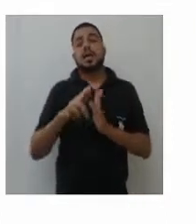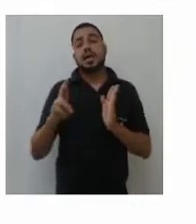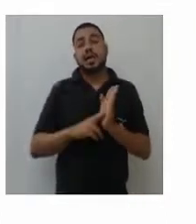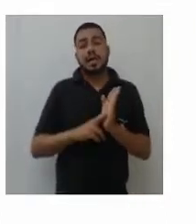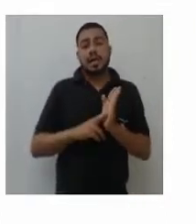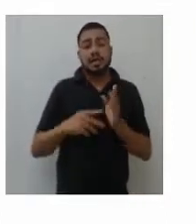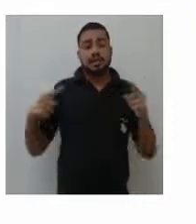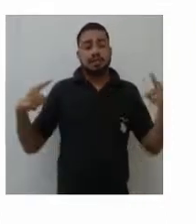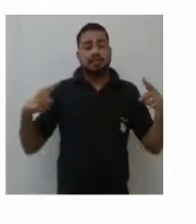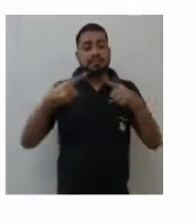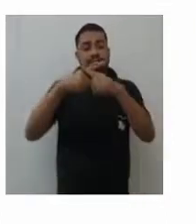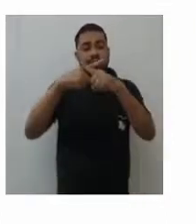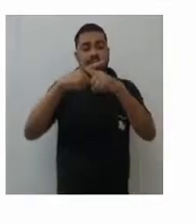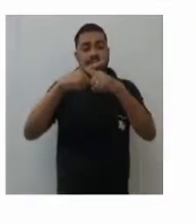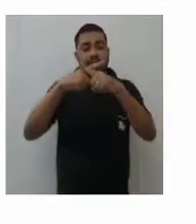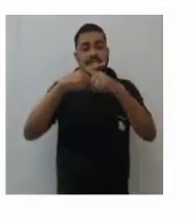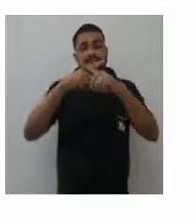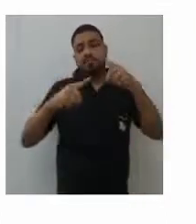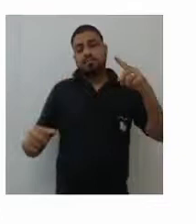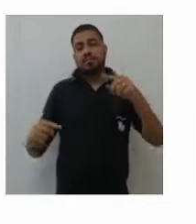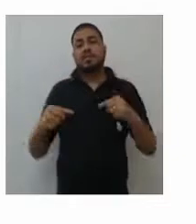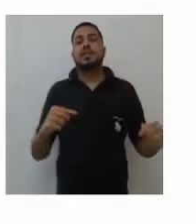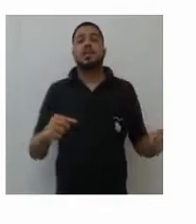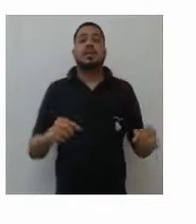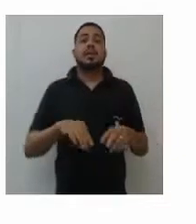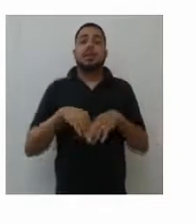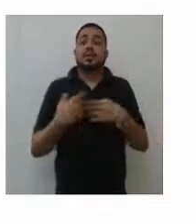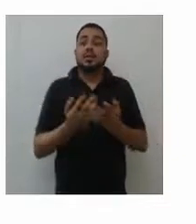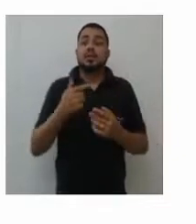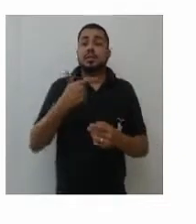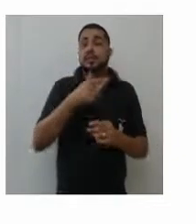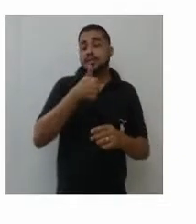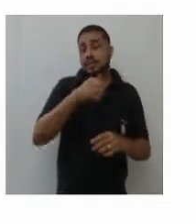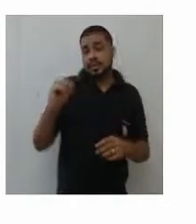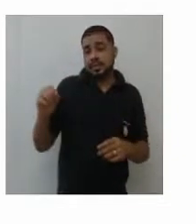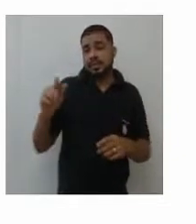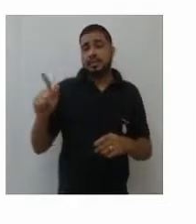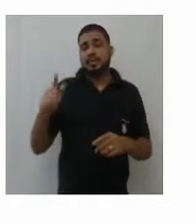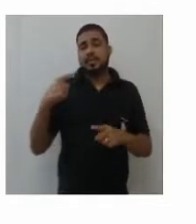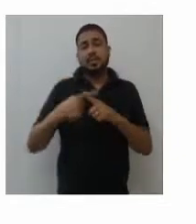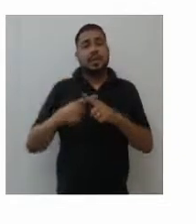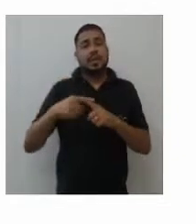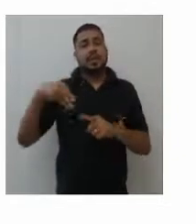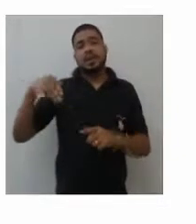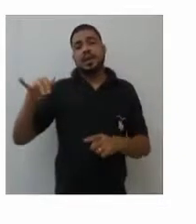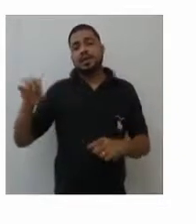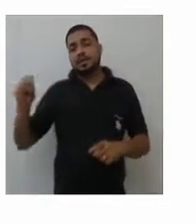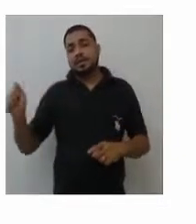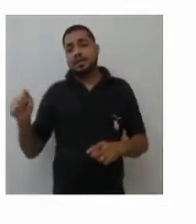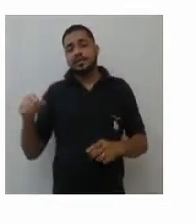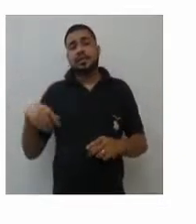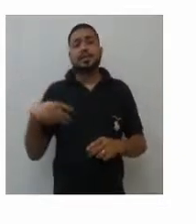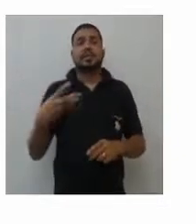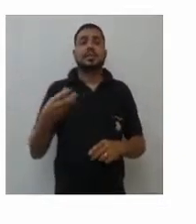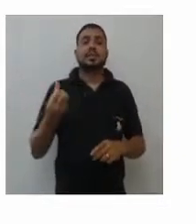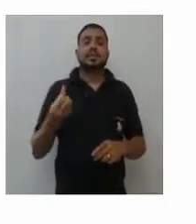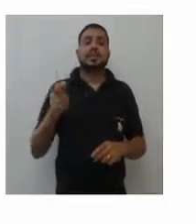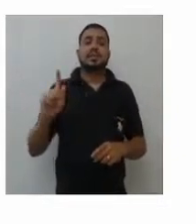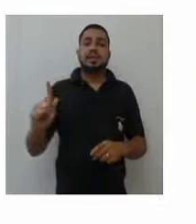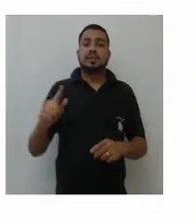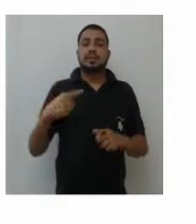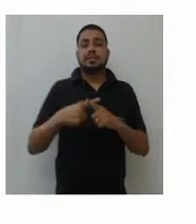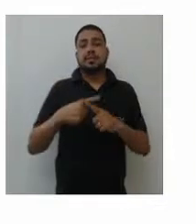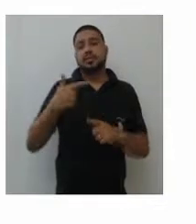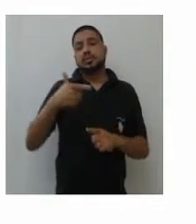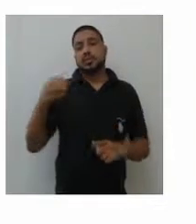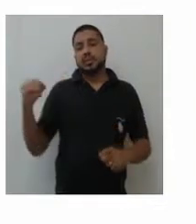pelos extremos, tá certo? Então, vamos fazer o seguinte: 100 gramas vezes a massa igual a 36 gramas vezes